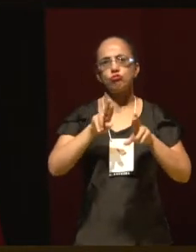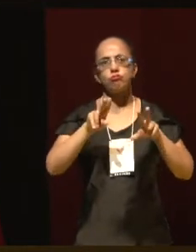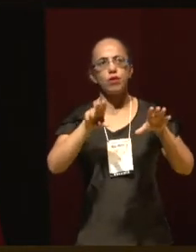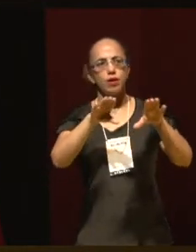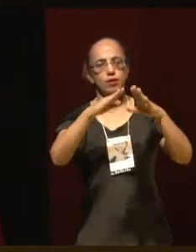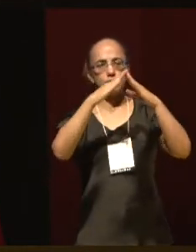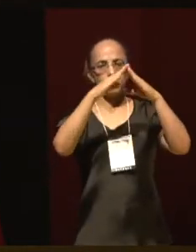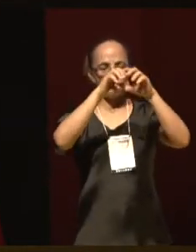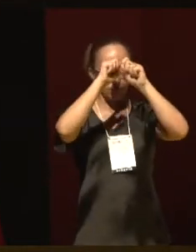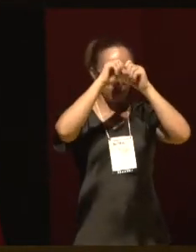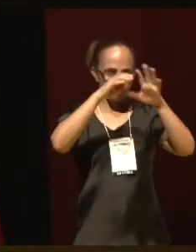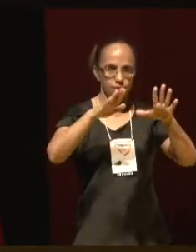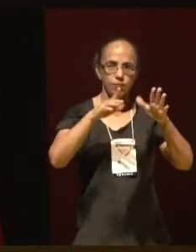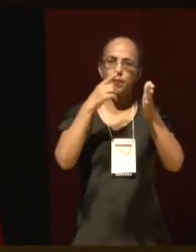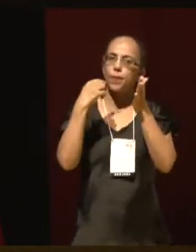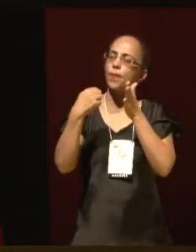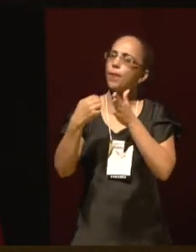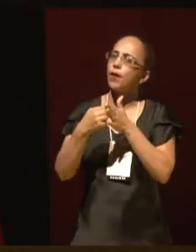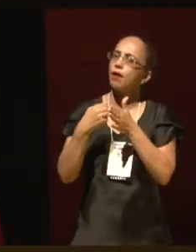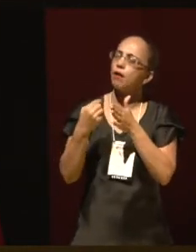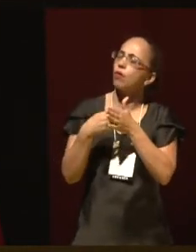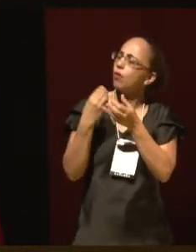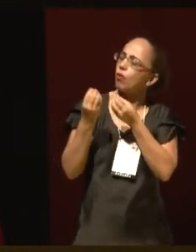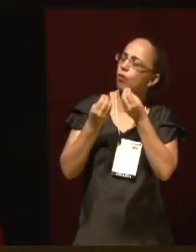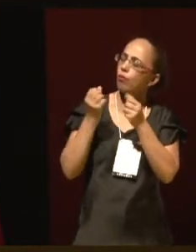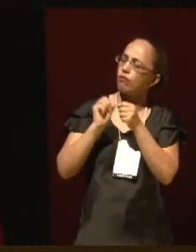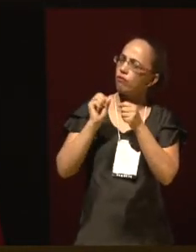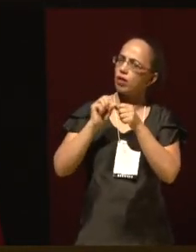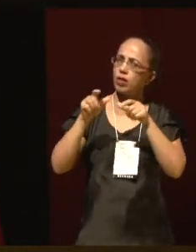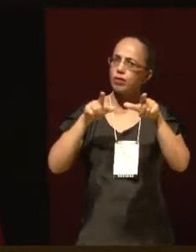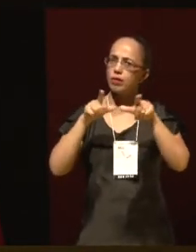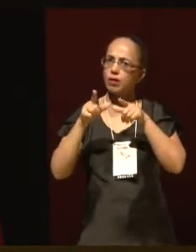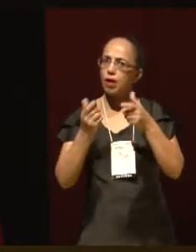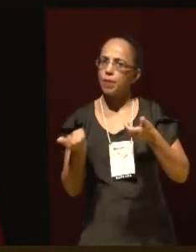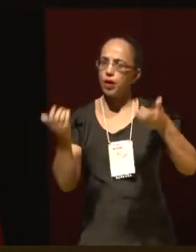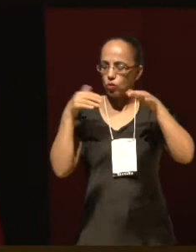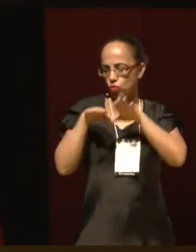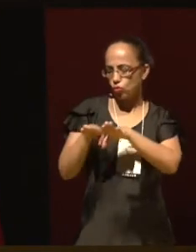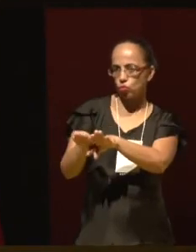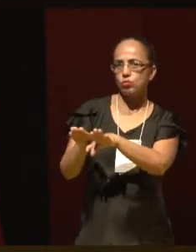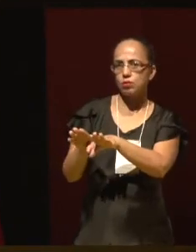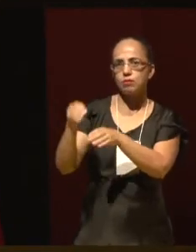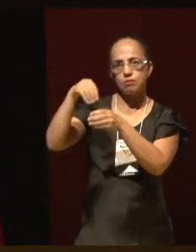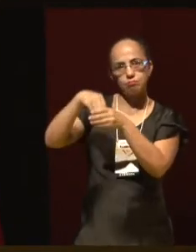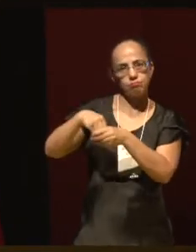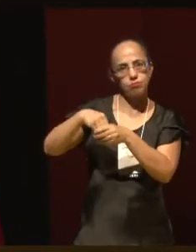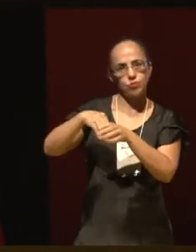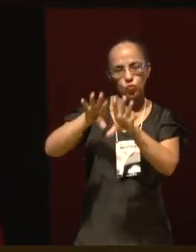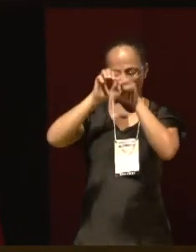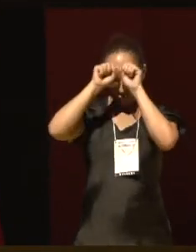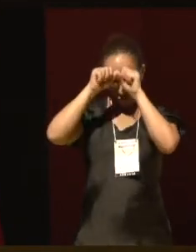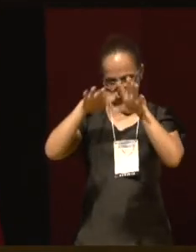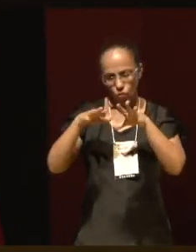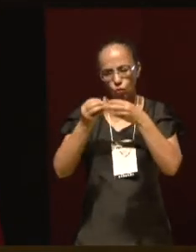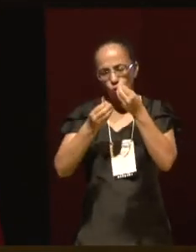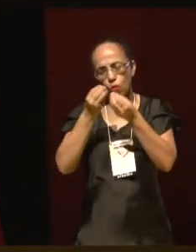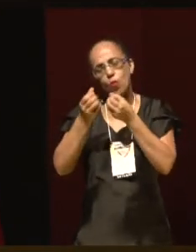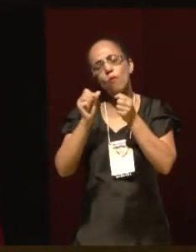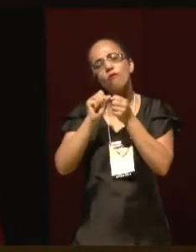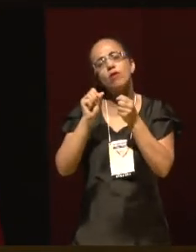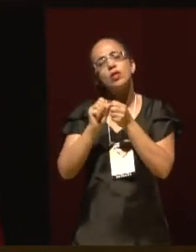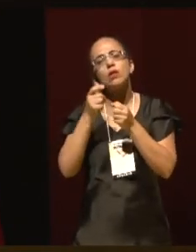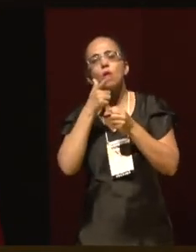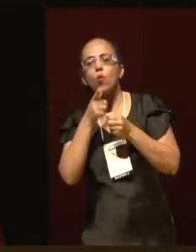perguntam de como se deveria fazer o trabalho inclusivo dentro do centro espírita. Como fazer para